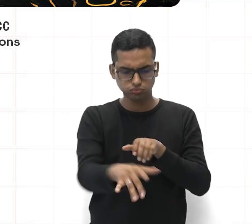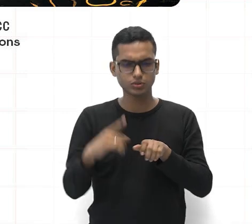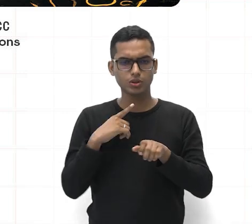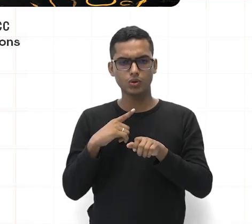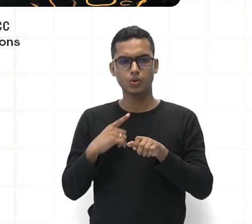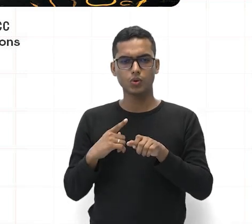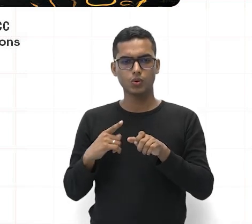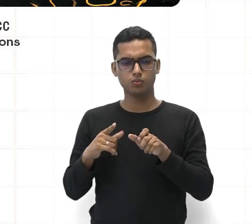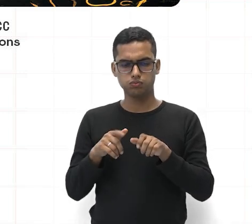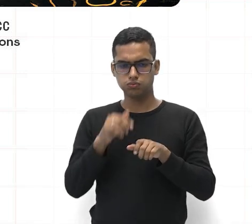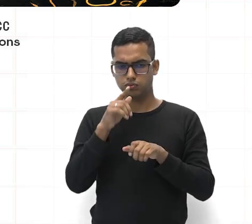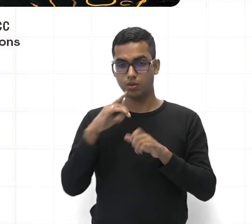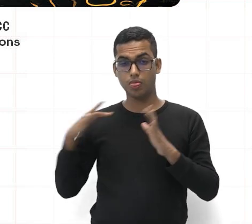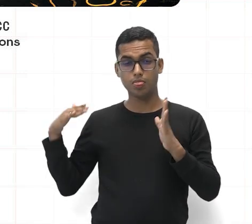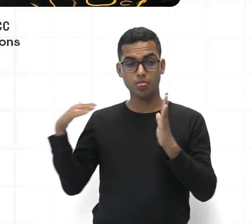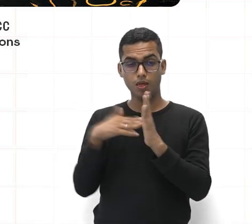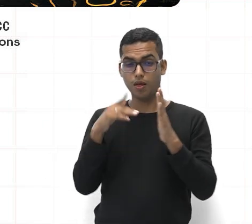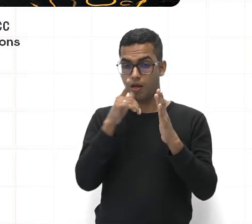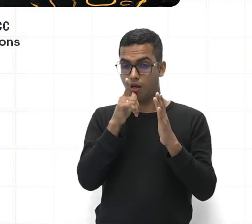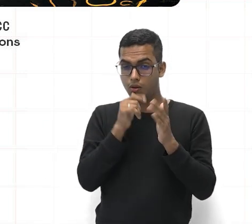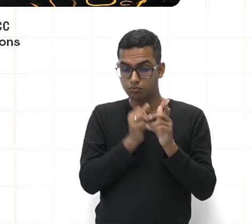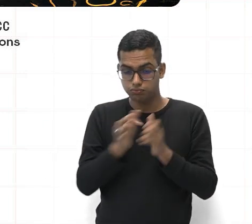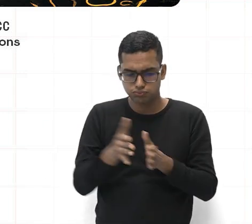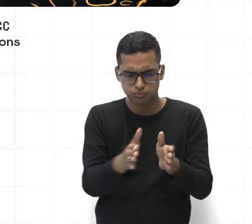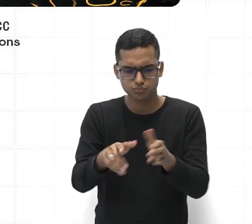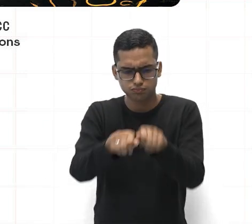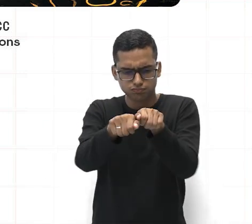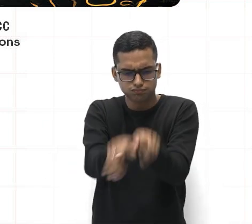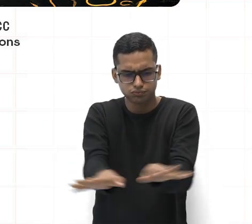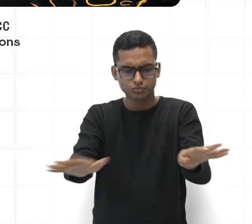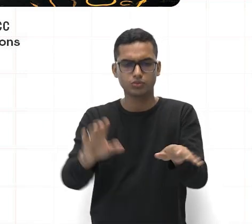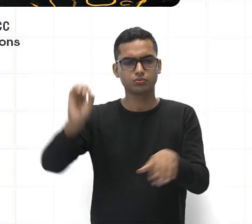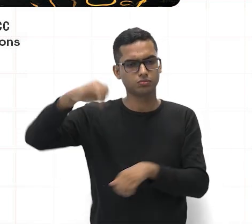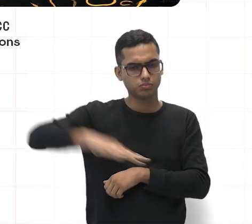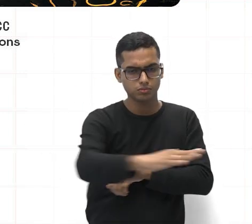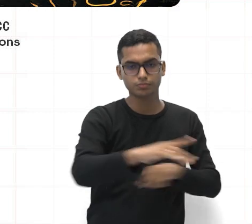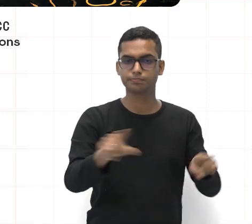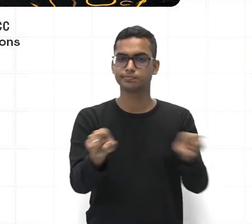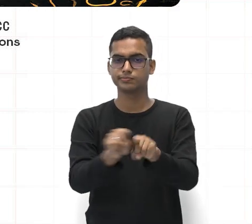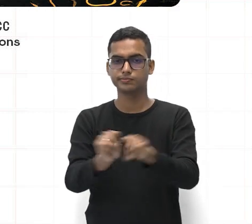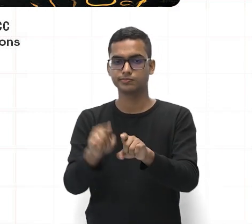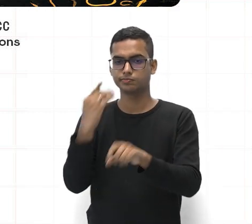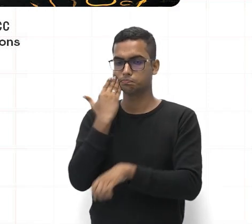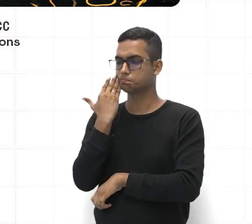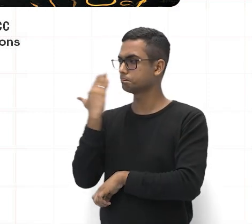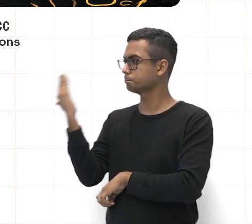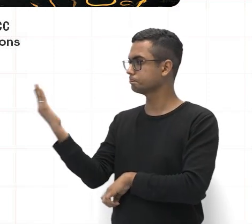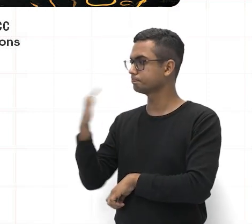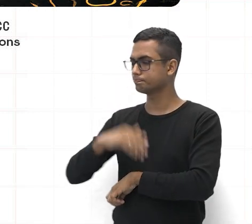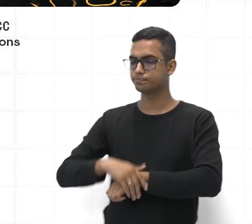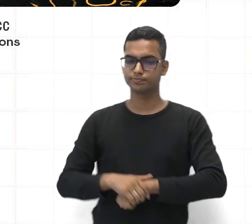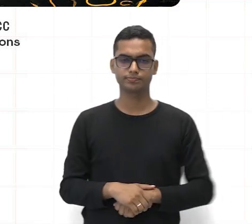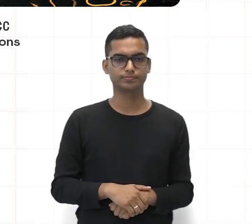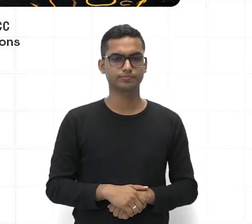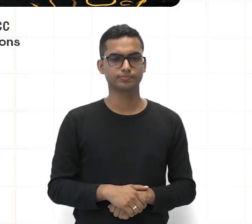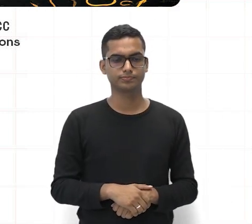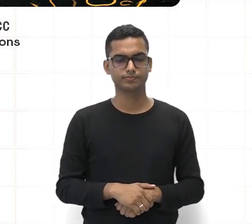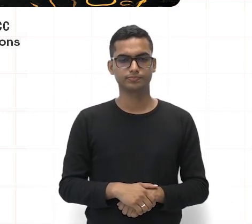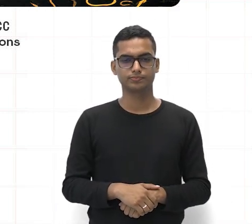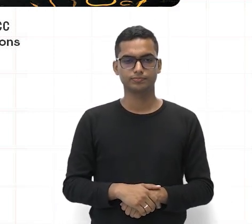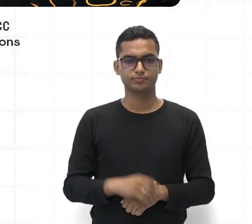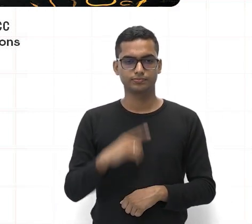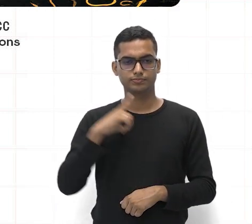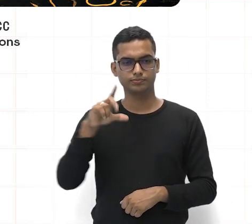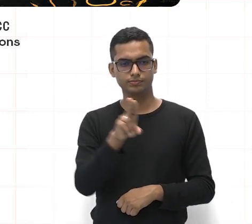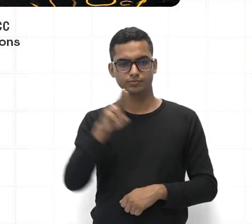direções, né, desse curso do rio, as direções do curso do rio, nós chamamos de